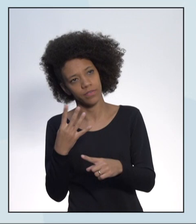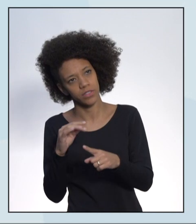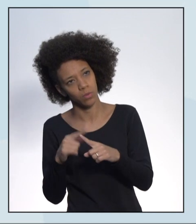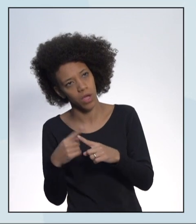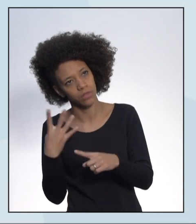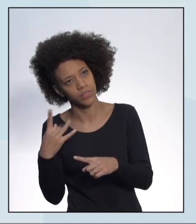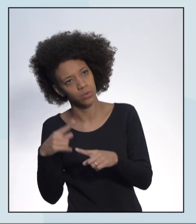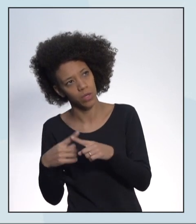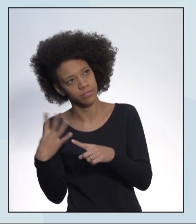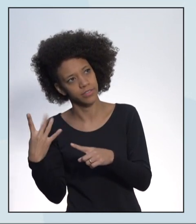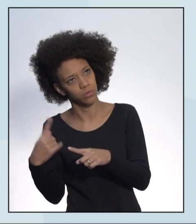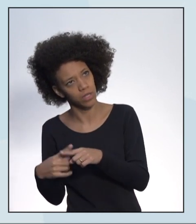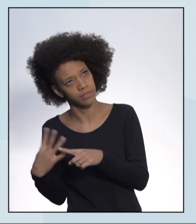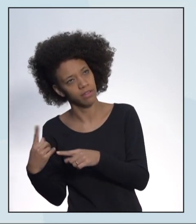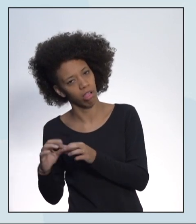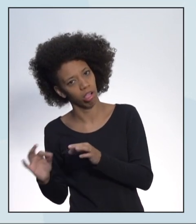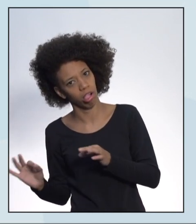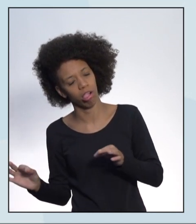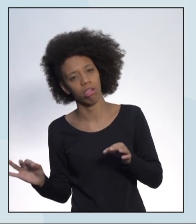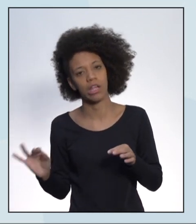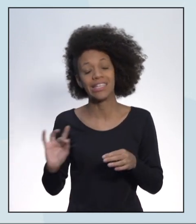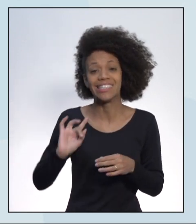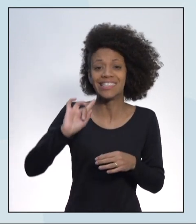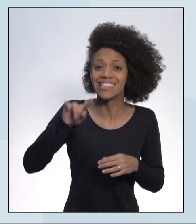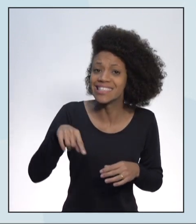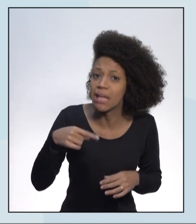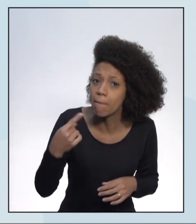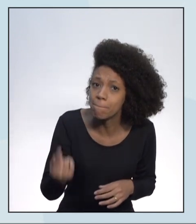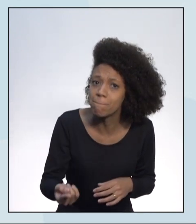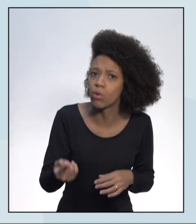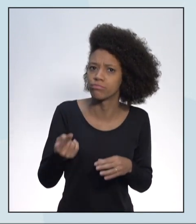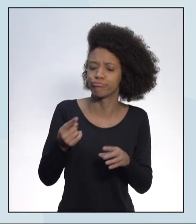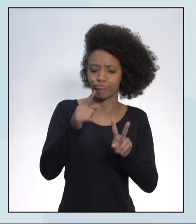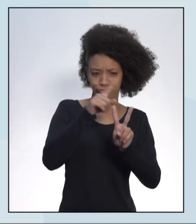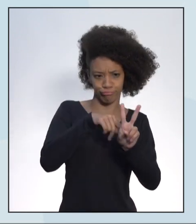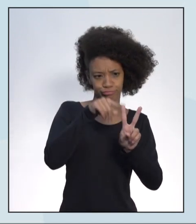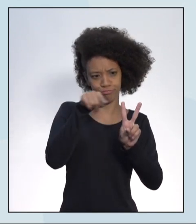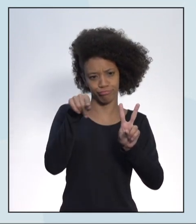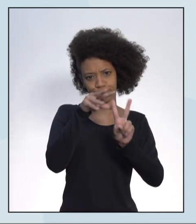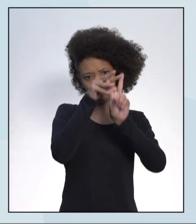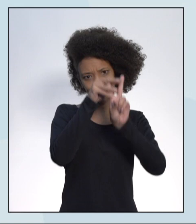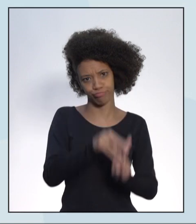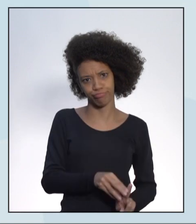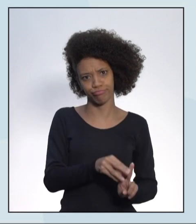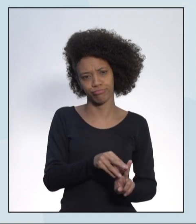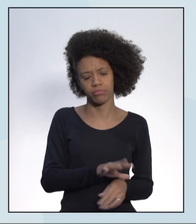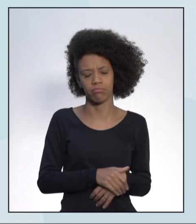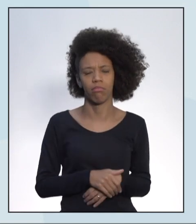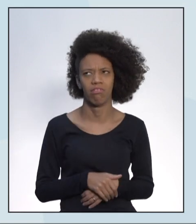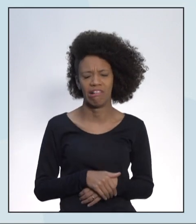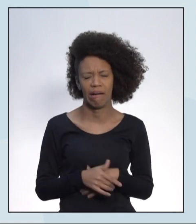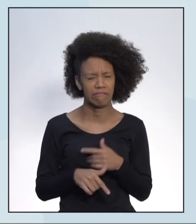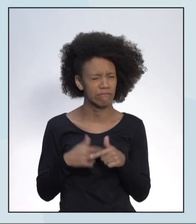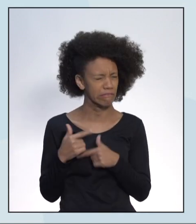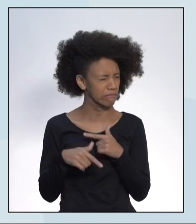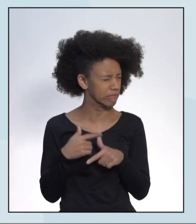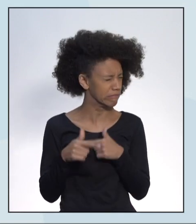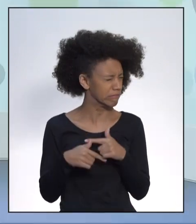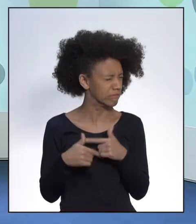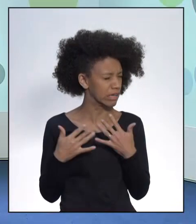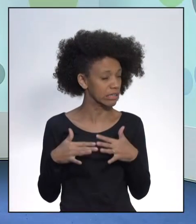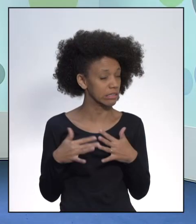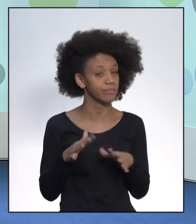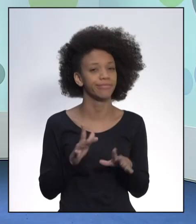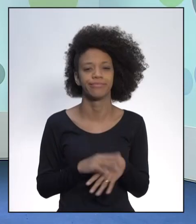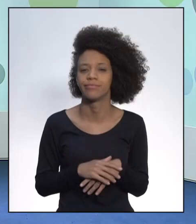4 vezes 4, e depois tirar a raiz quadrada. Que trabalhão, hein? Esse daria trabalho mesmo. Bom, Otávio